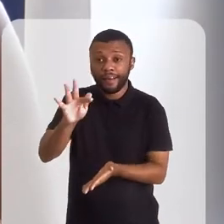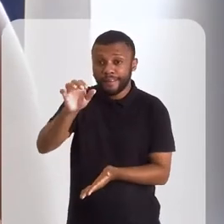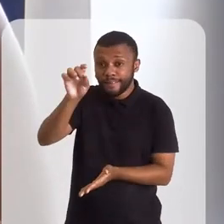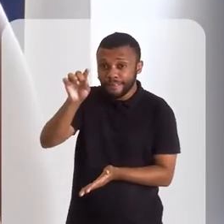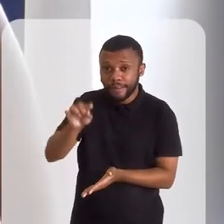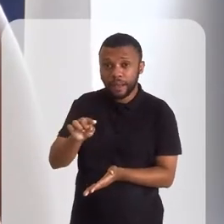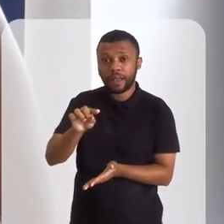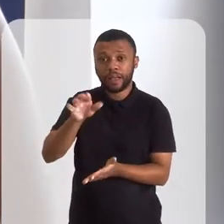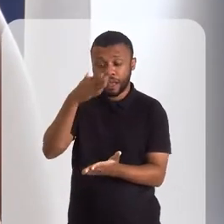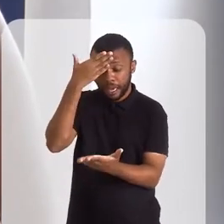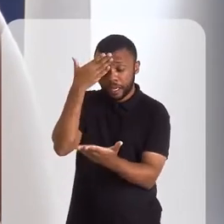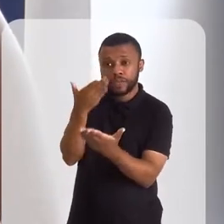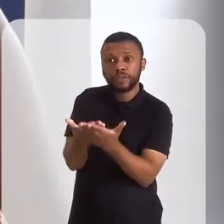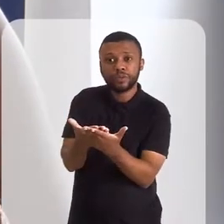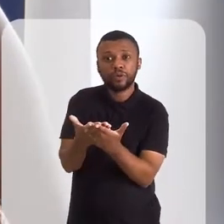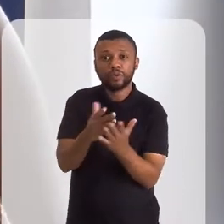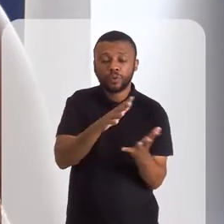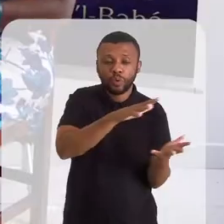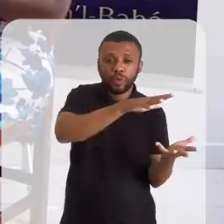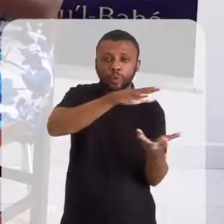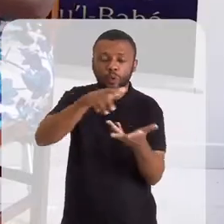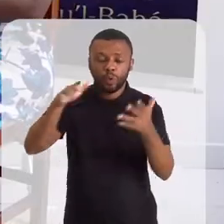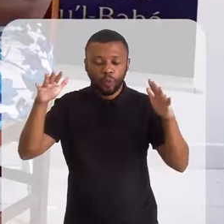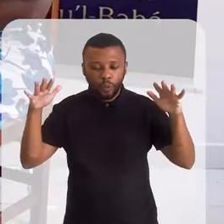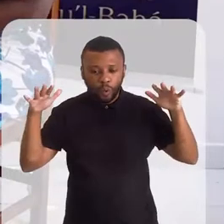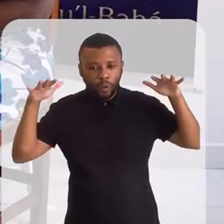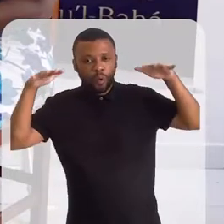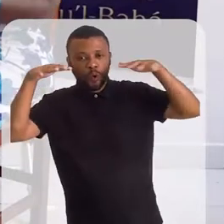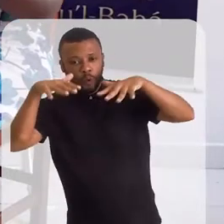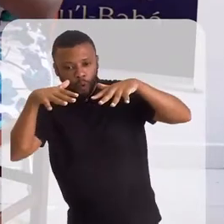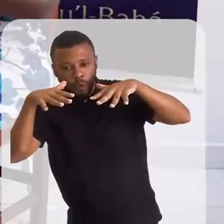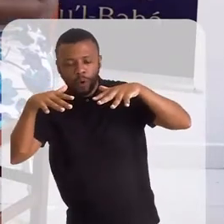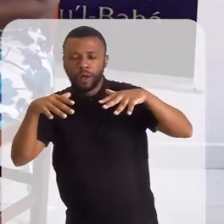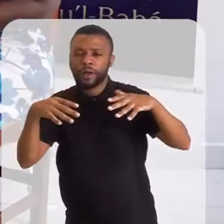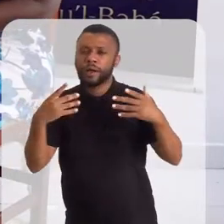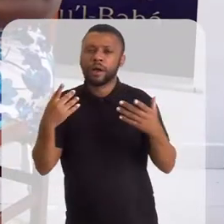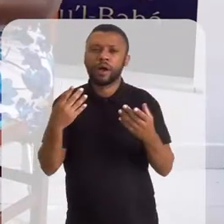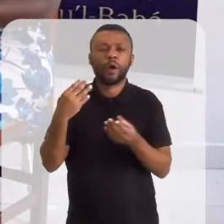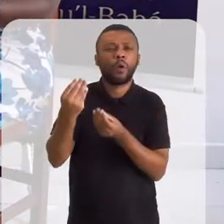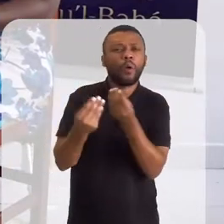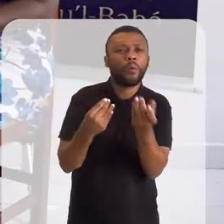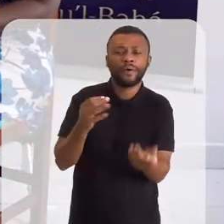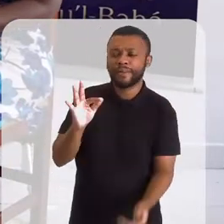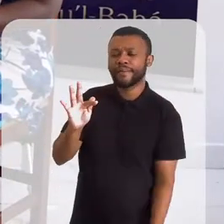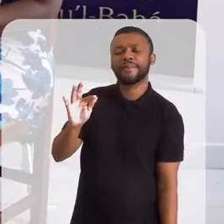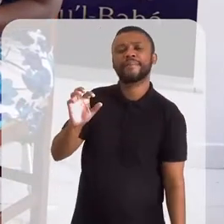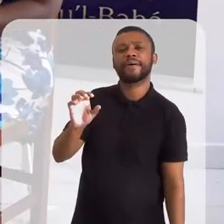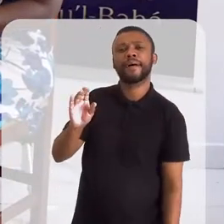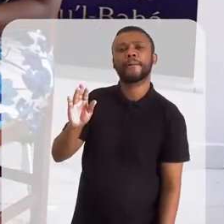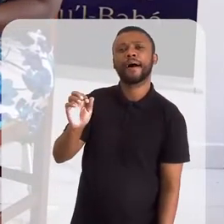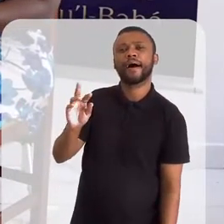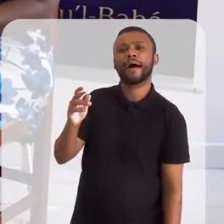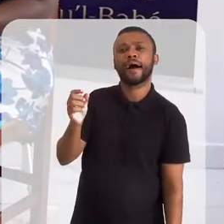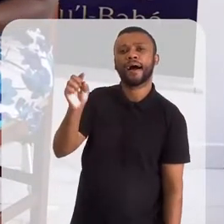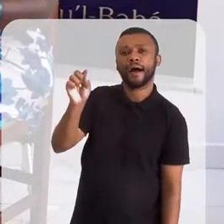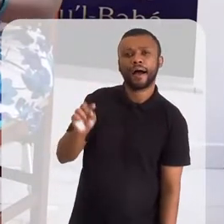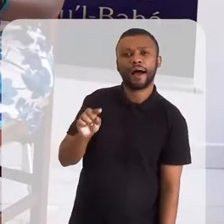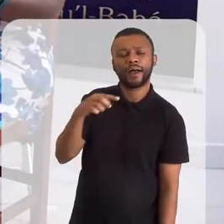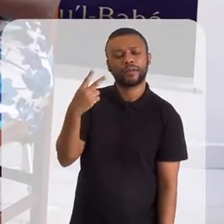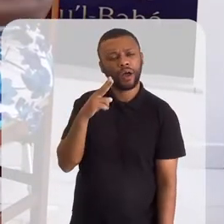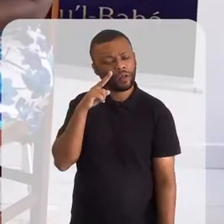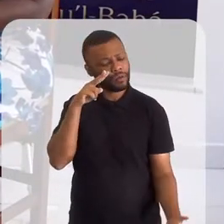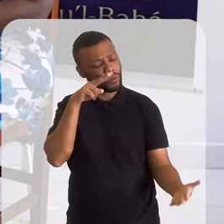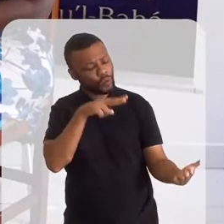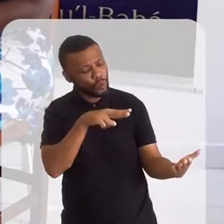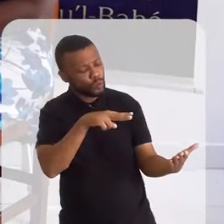do convênio da fé Bahá'í, ou seja, é para onde todo mundo se volta e olha como seria ser Bahá'í.